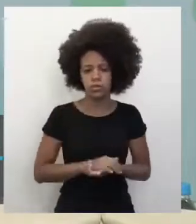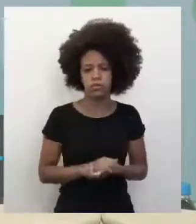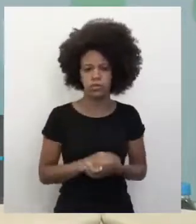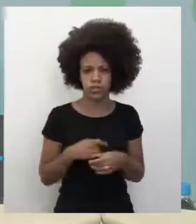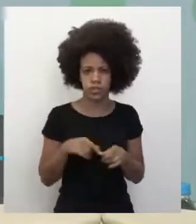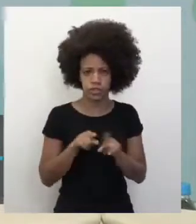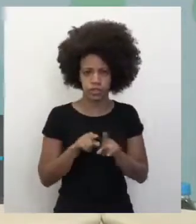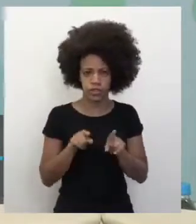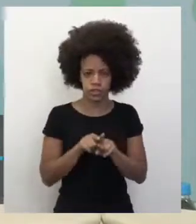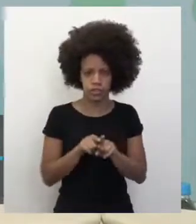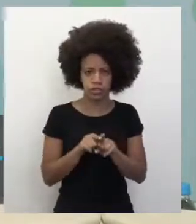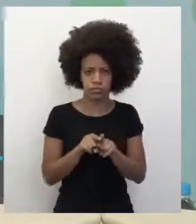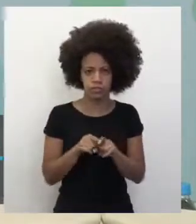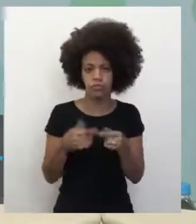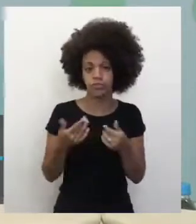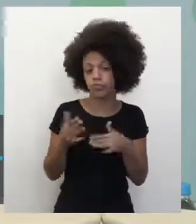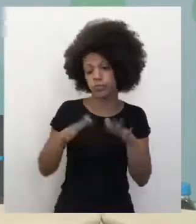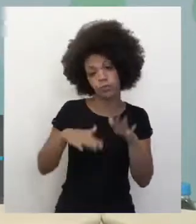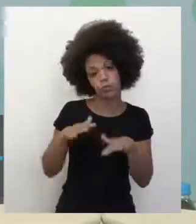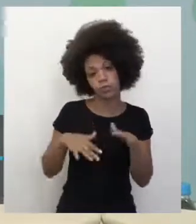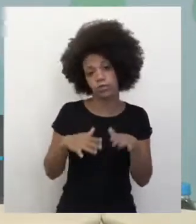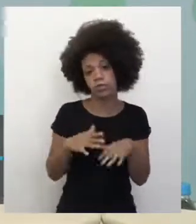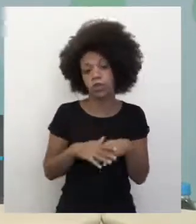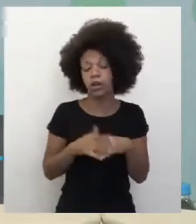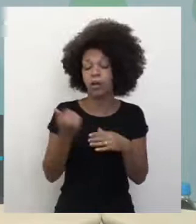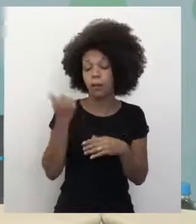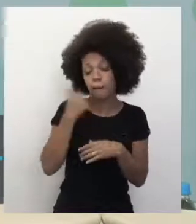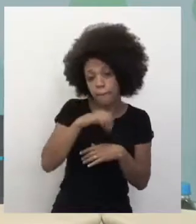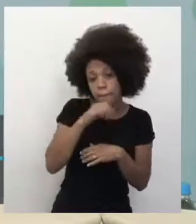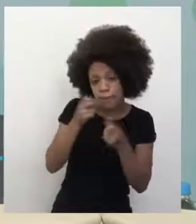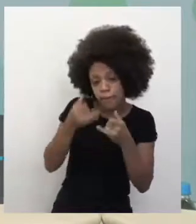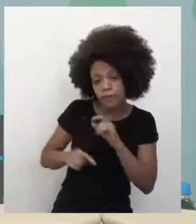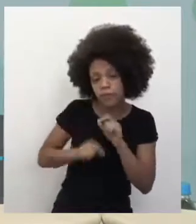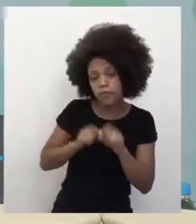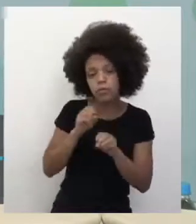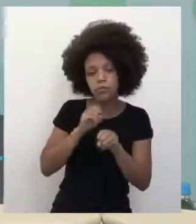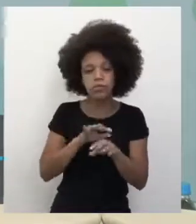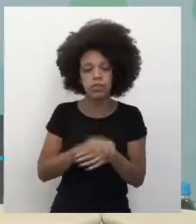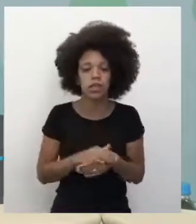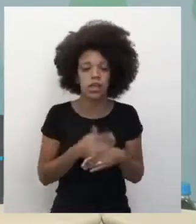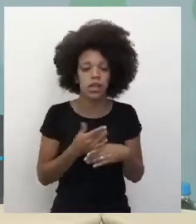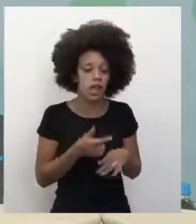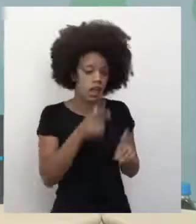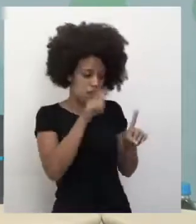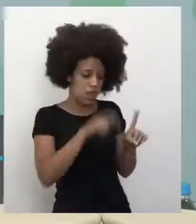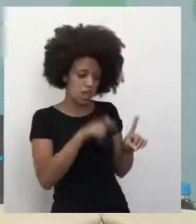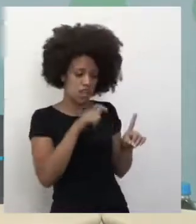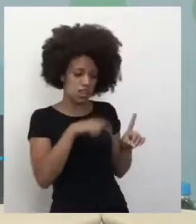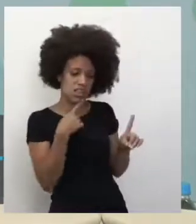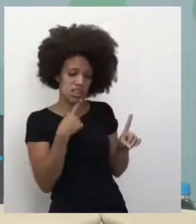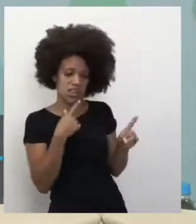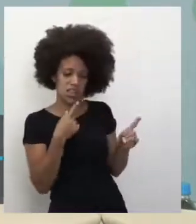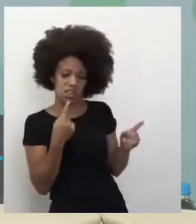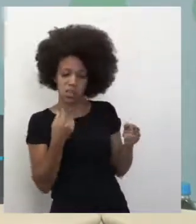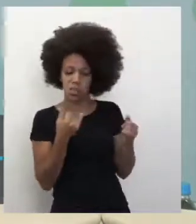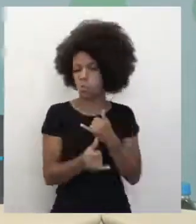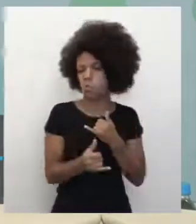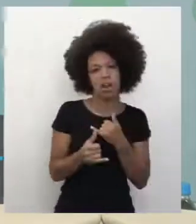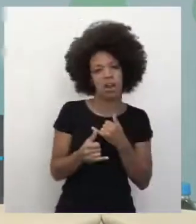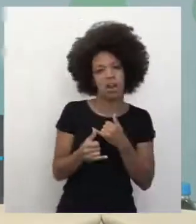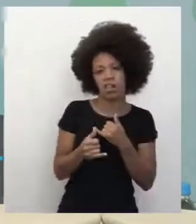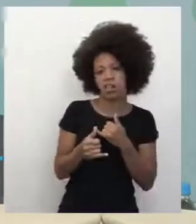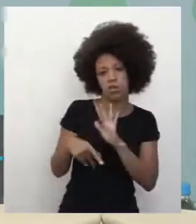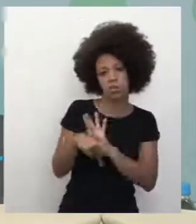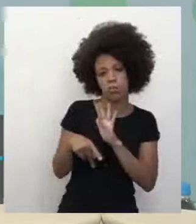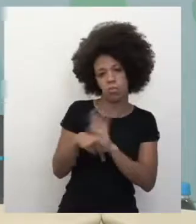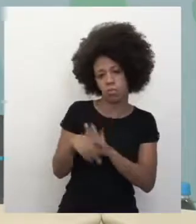arte e expressar uma coisa que não é nossa. Uma coisa que minha mãe sempre falava, né? Ela falava assim que tranqueira que não parece com dono é achado ou é roubado, né? Então a ideia